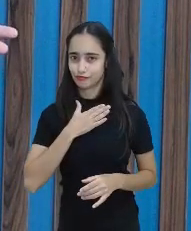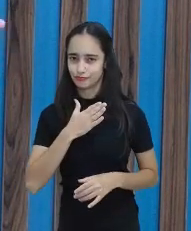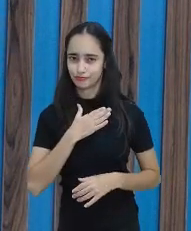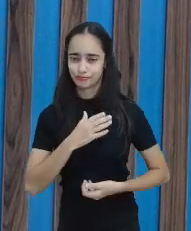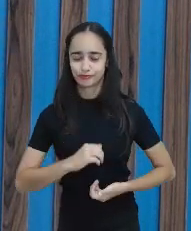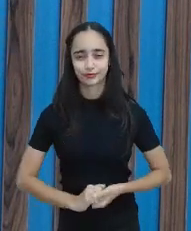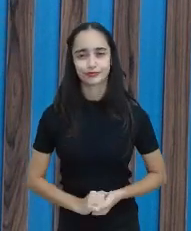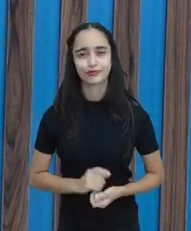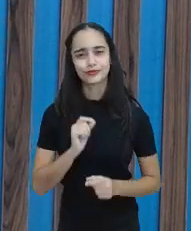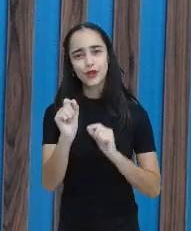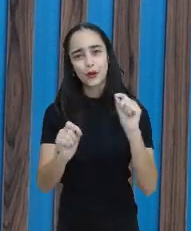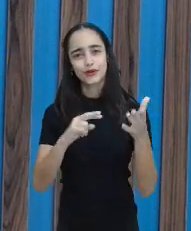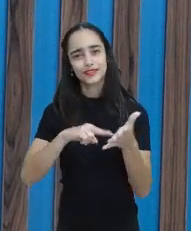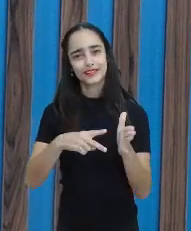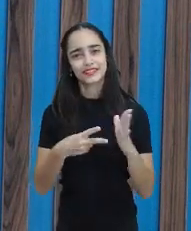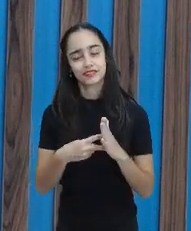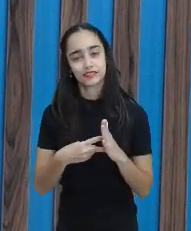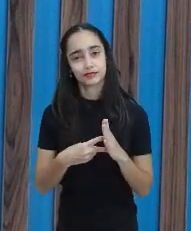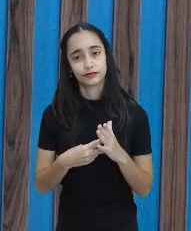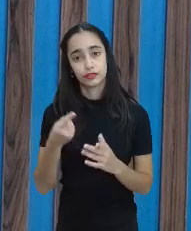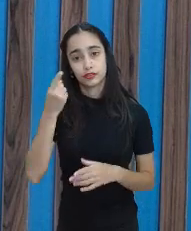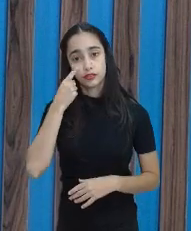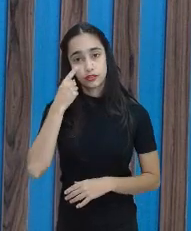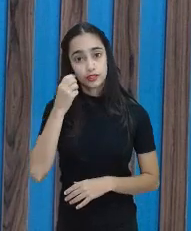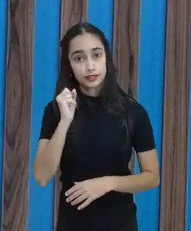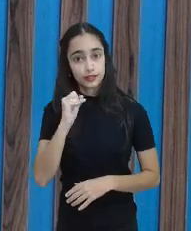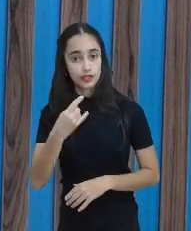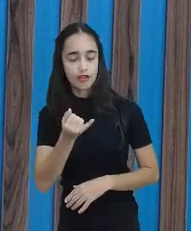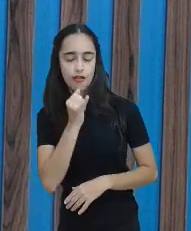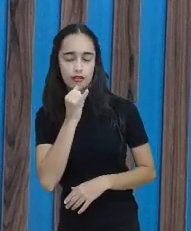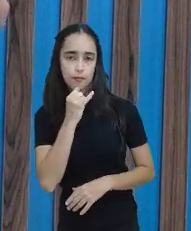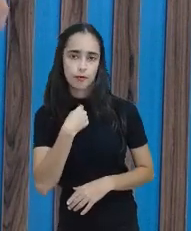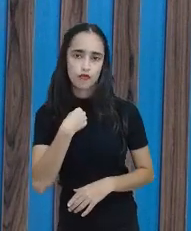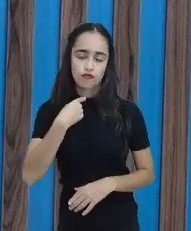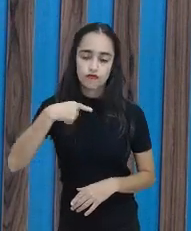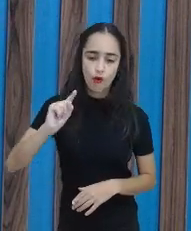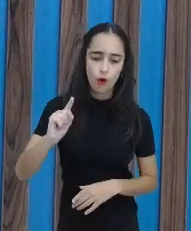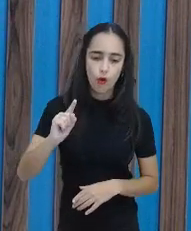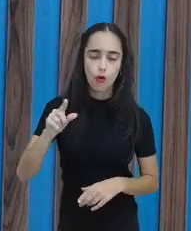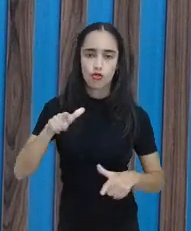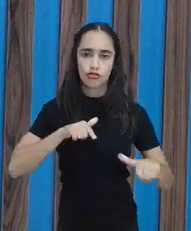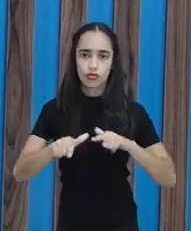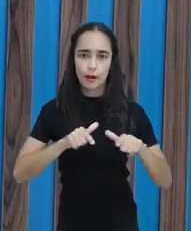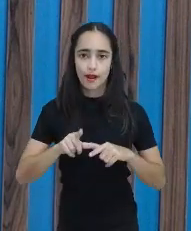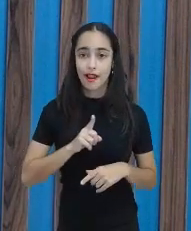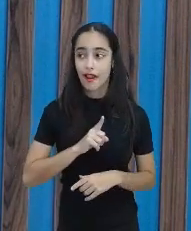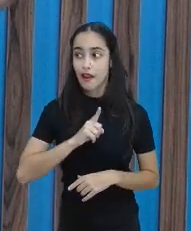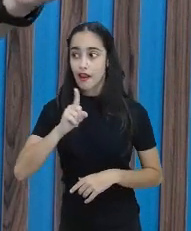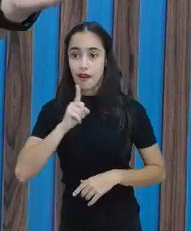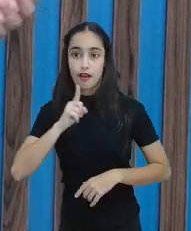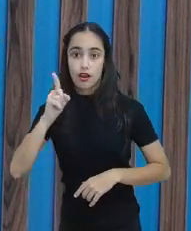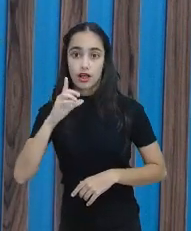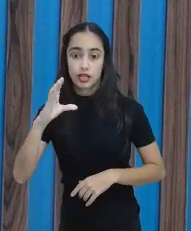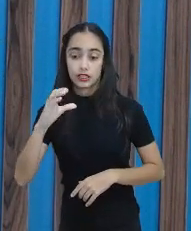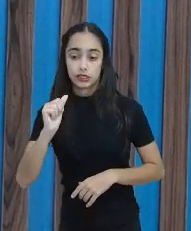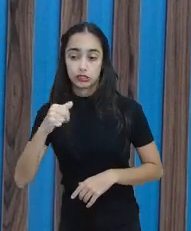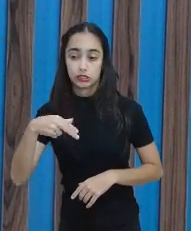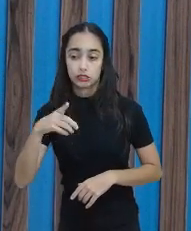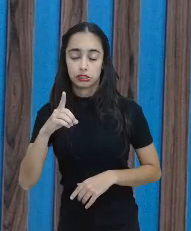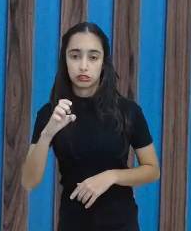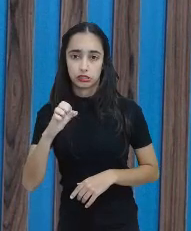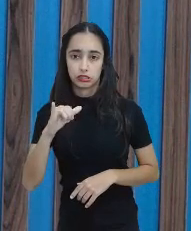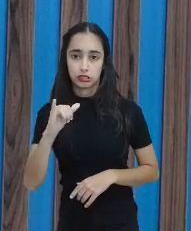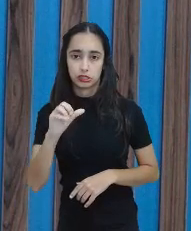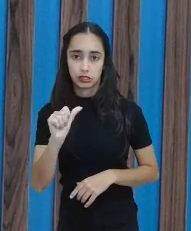isso? Se eu vou trabalhar, pego às 8 horas da manhã lá em Candeias e moro em Pau Amarelo, vou dando um exemplo bem prático,